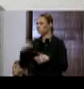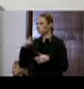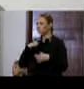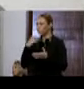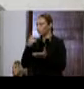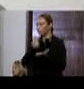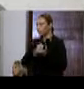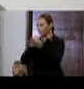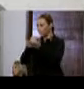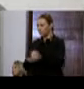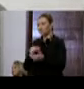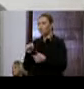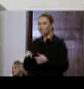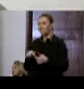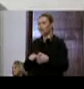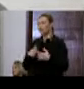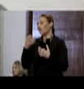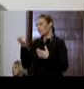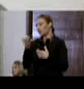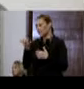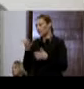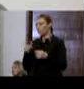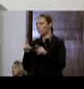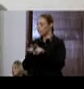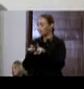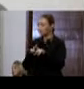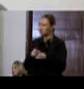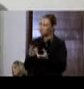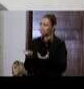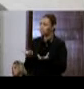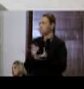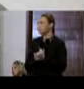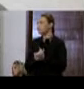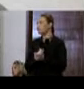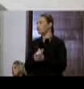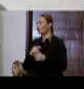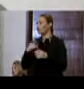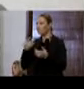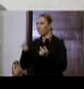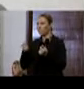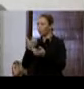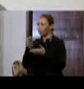esse aporte. Então, eu queria, ao mesmo tempo em que eu